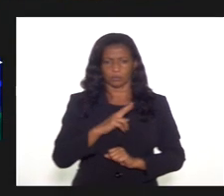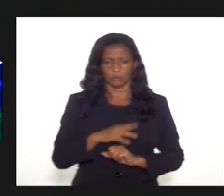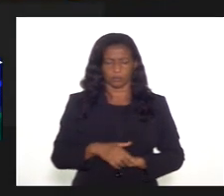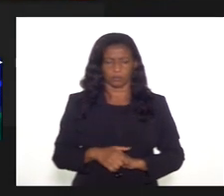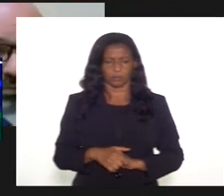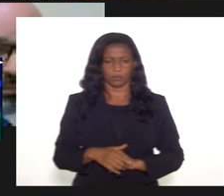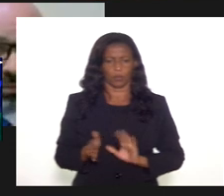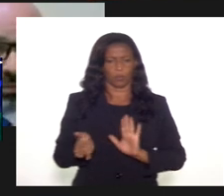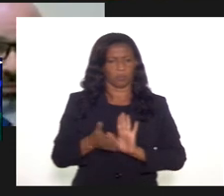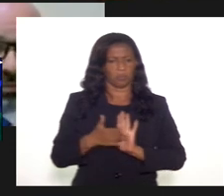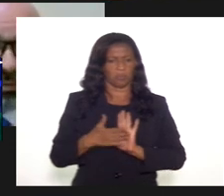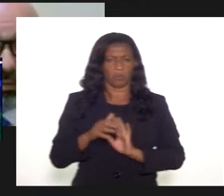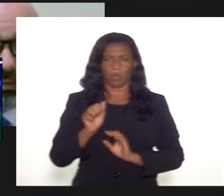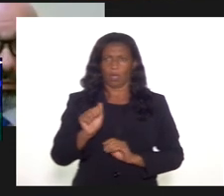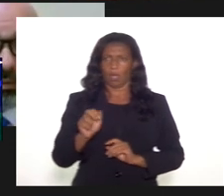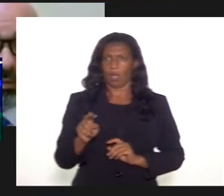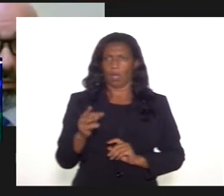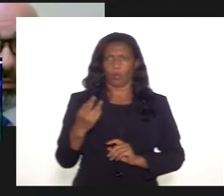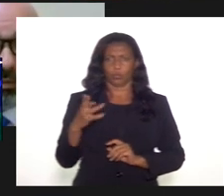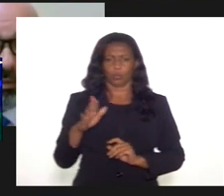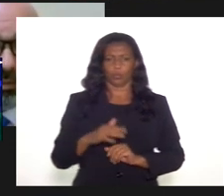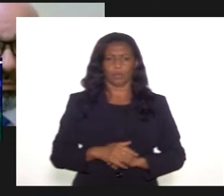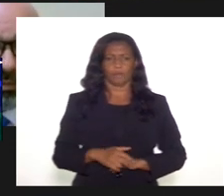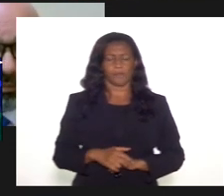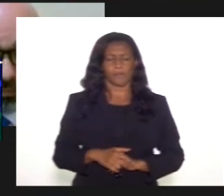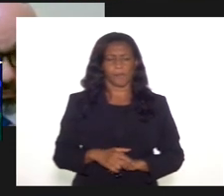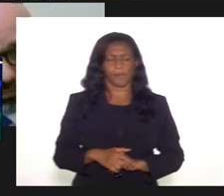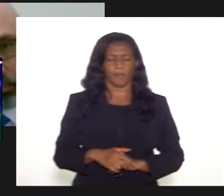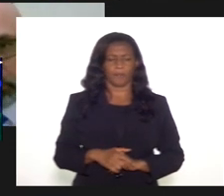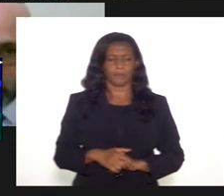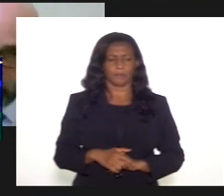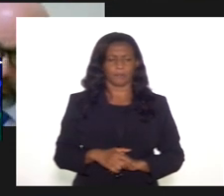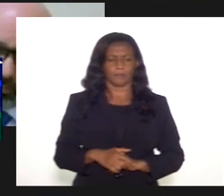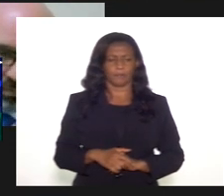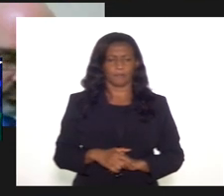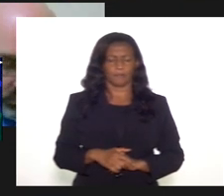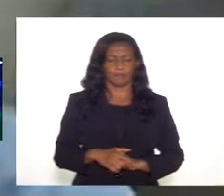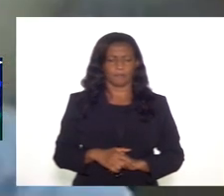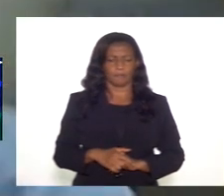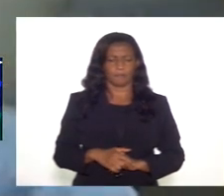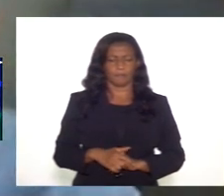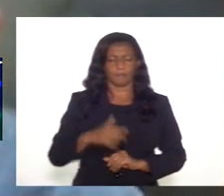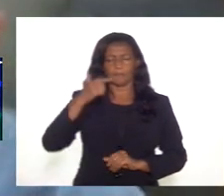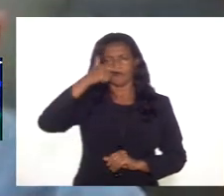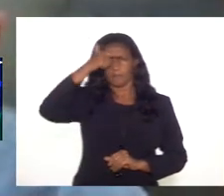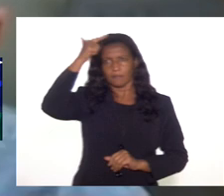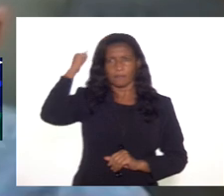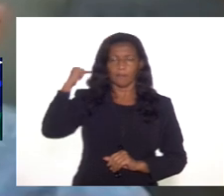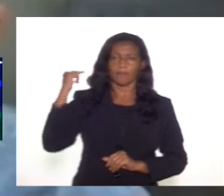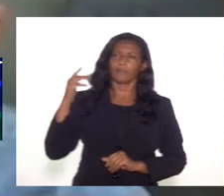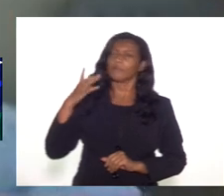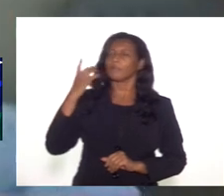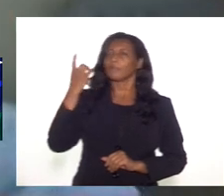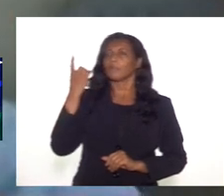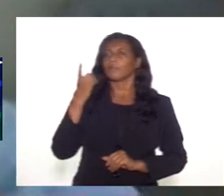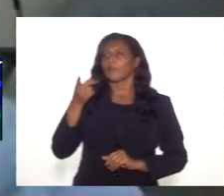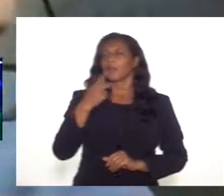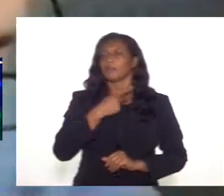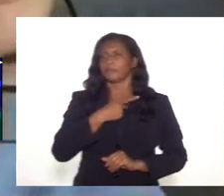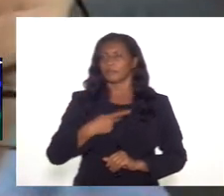Ou o próprio autor, o deputado Luiz Paulo. Senhora Presidente, o